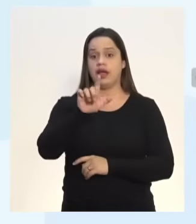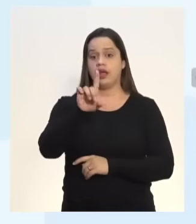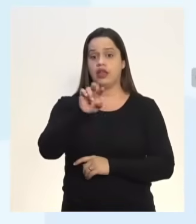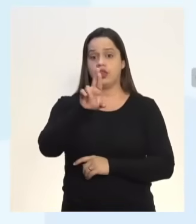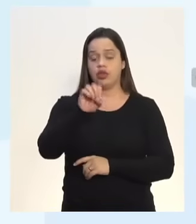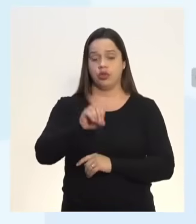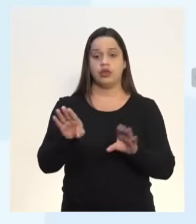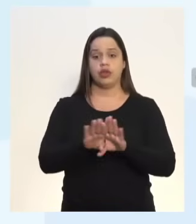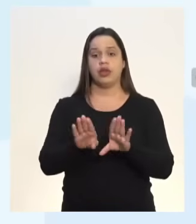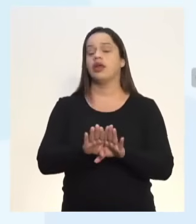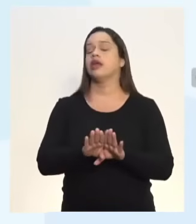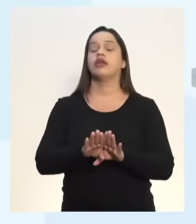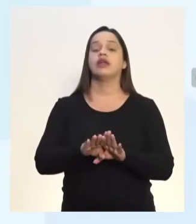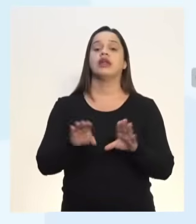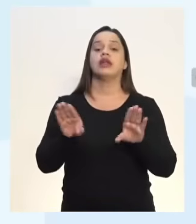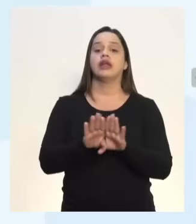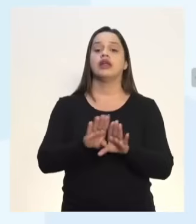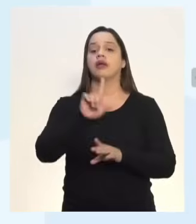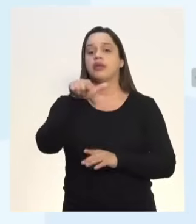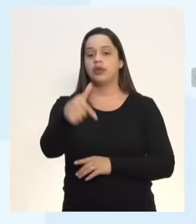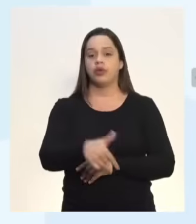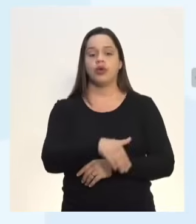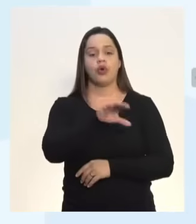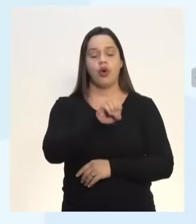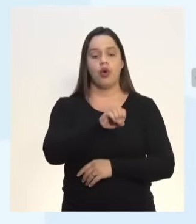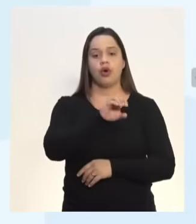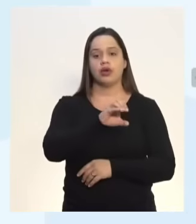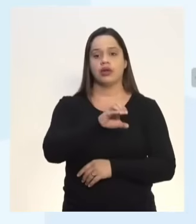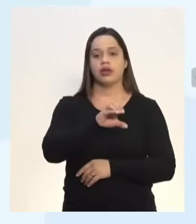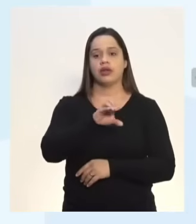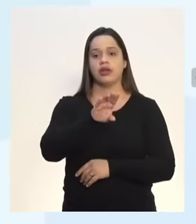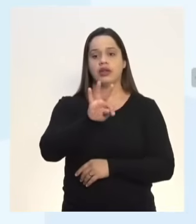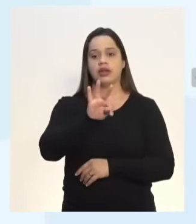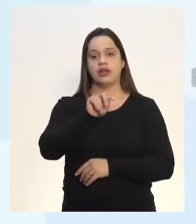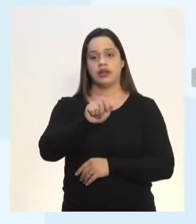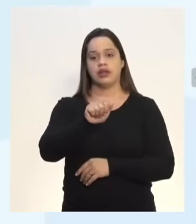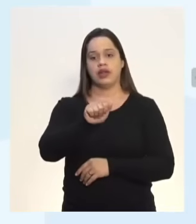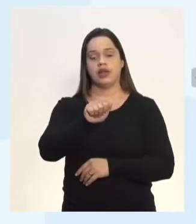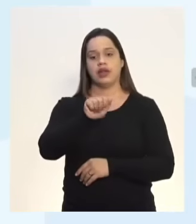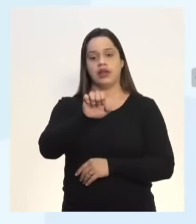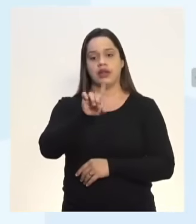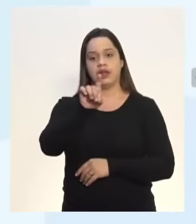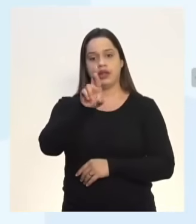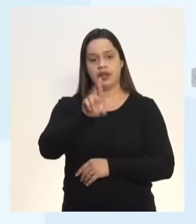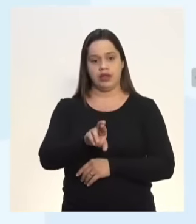Ó, octaedro, desculpa. Ele gostou do octógono, gente. Do